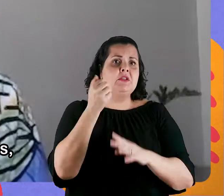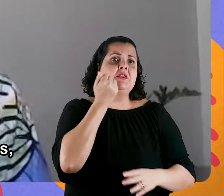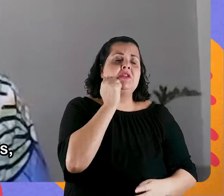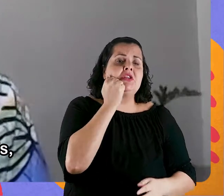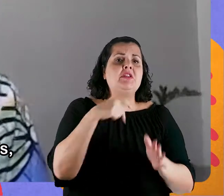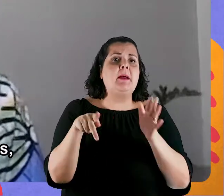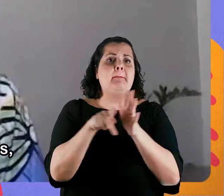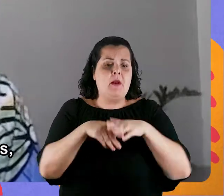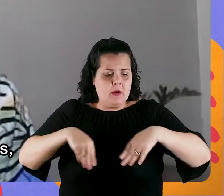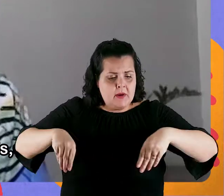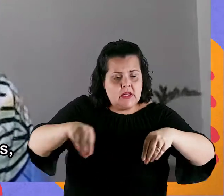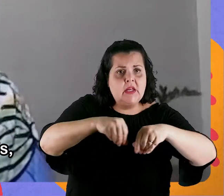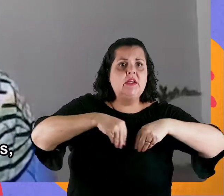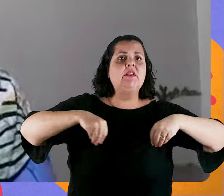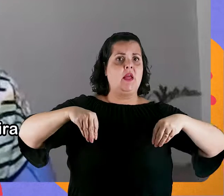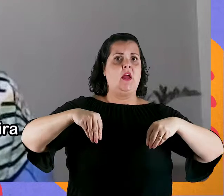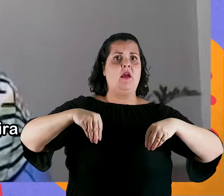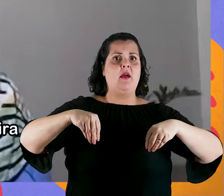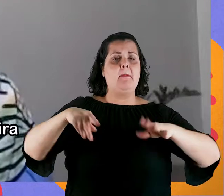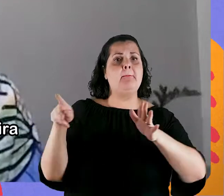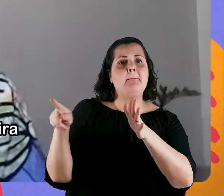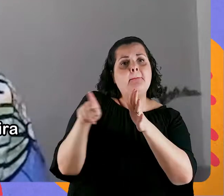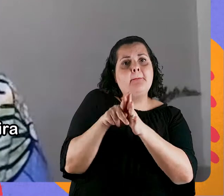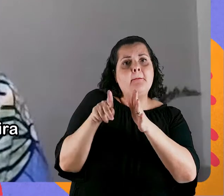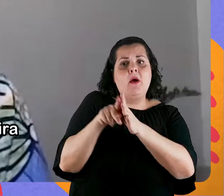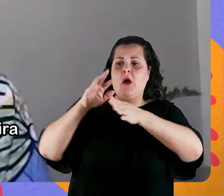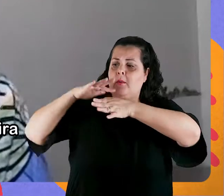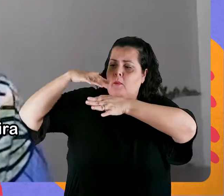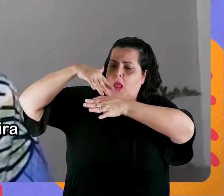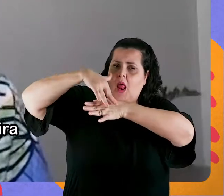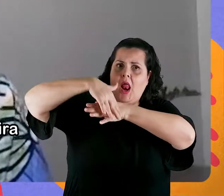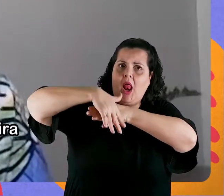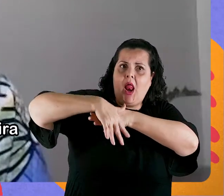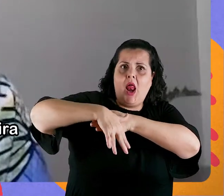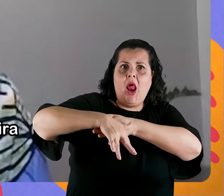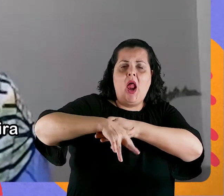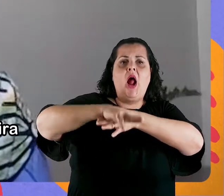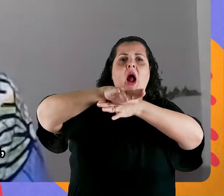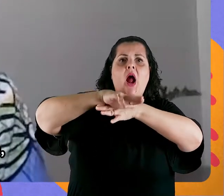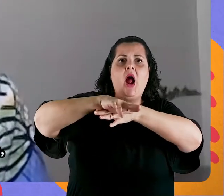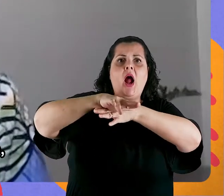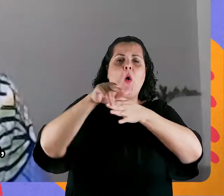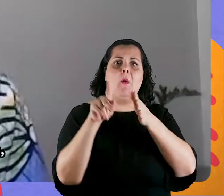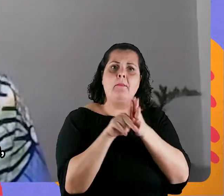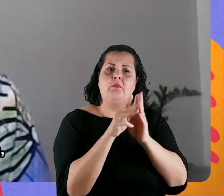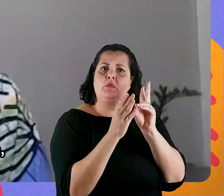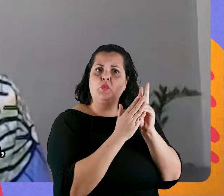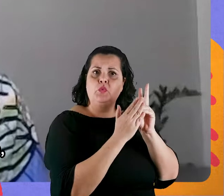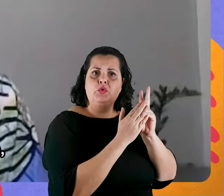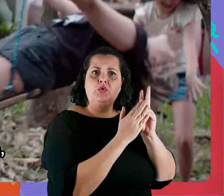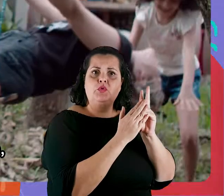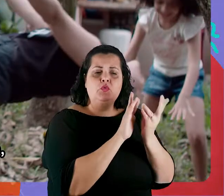nasce nos nossos territórios tradicionais aceita que nascer um banho de cachoeira da população indígena Porque toda